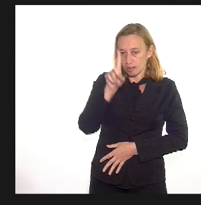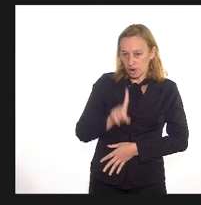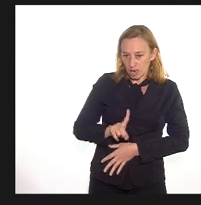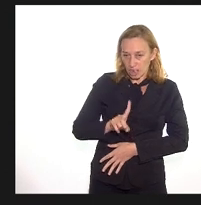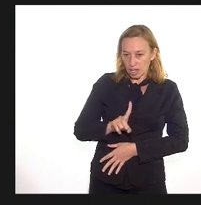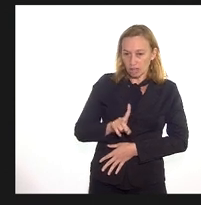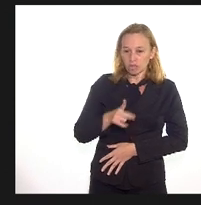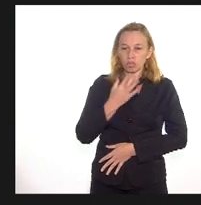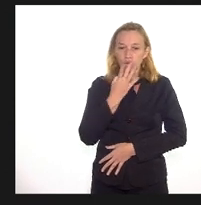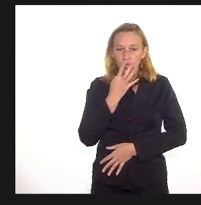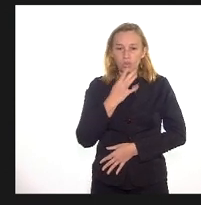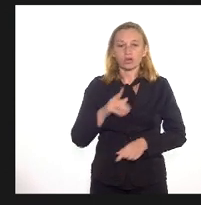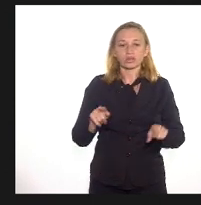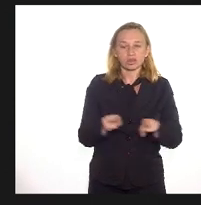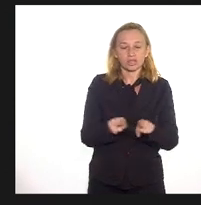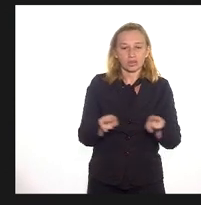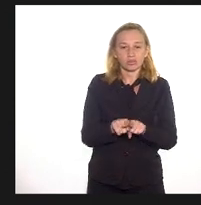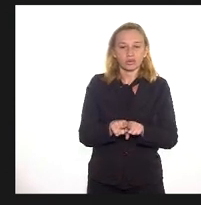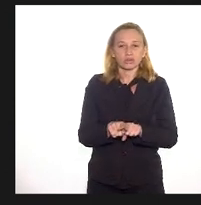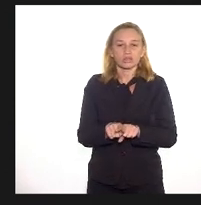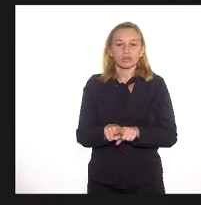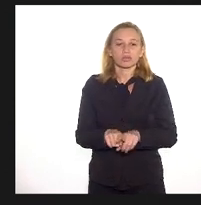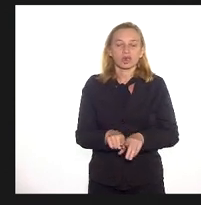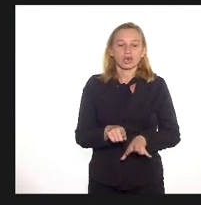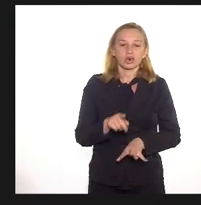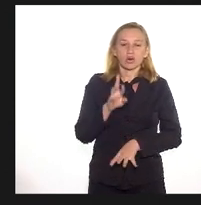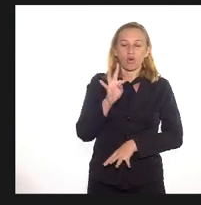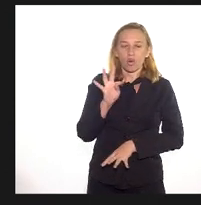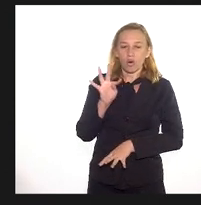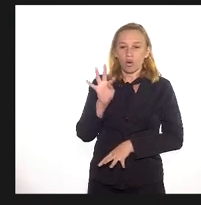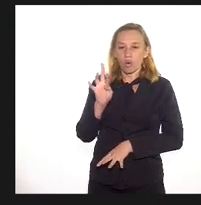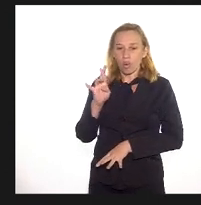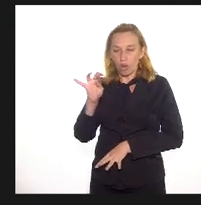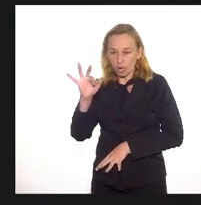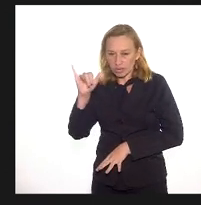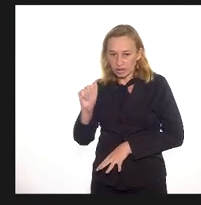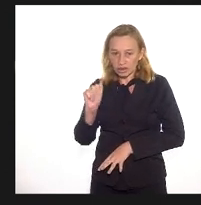temos o Rota 3, cuja implementação está